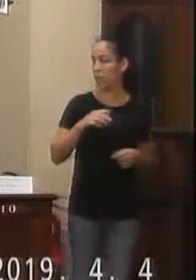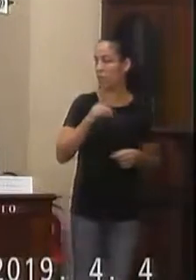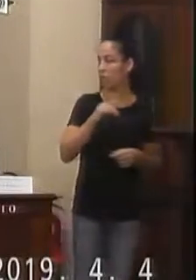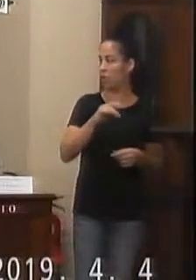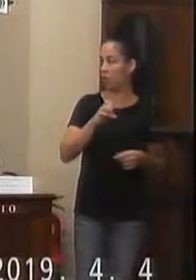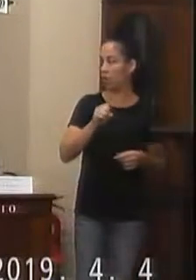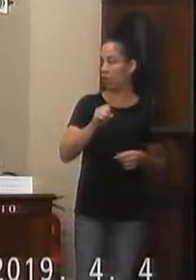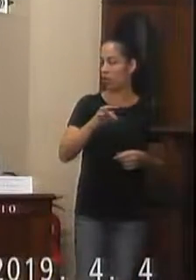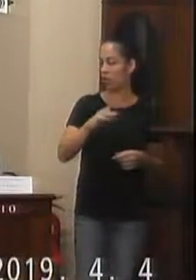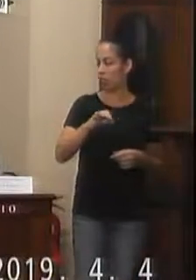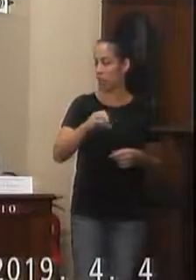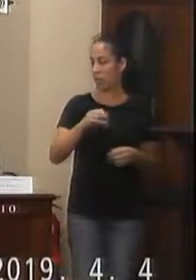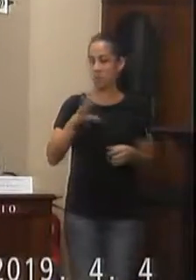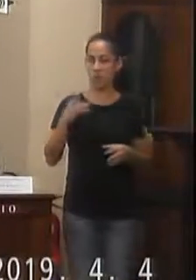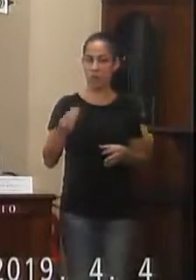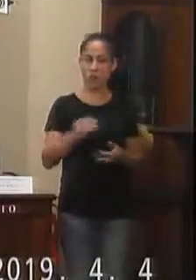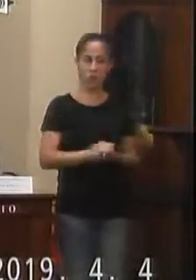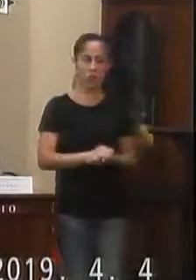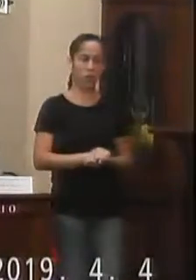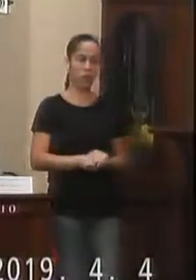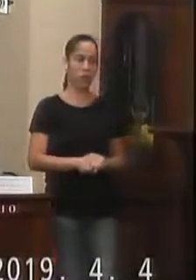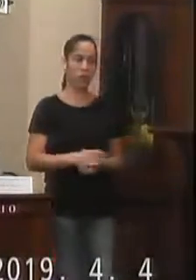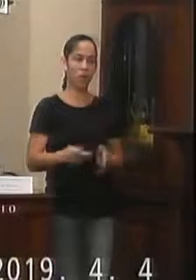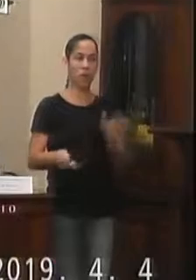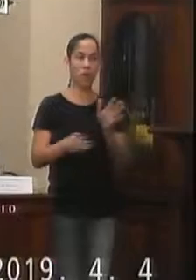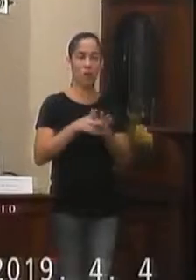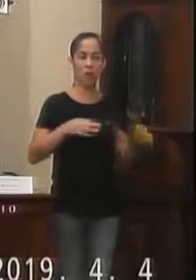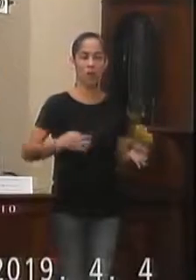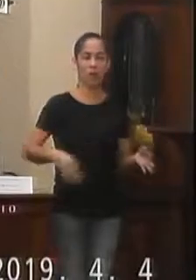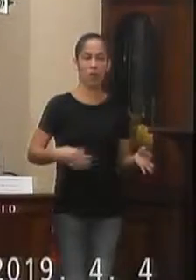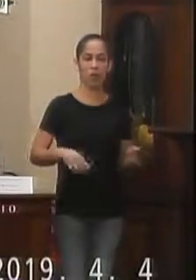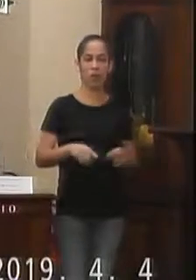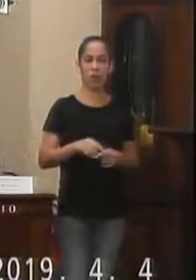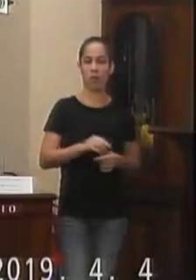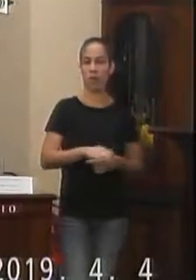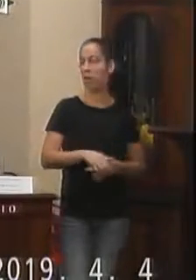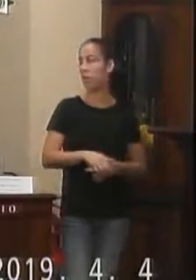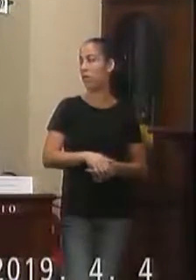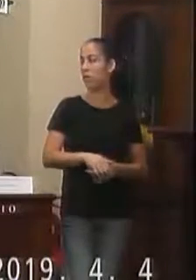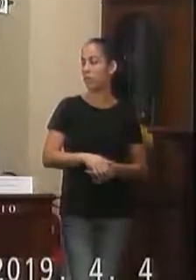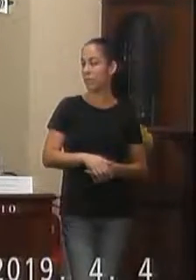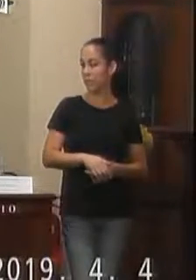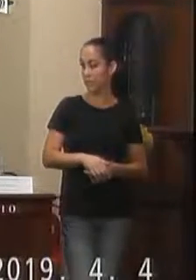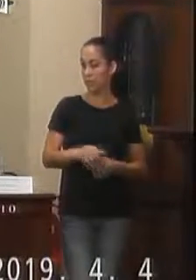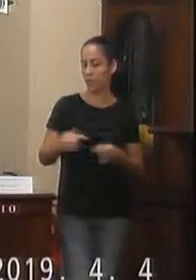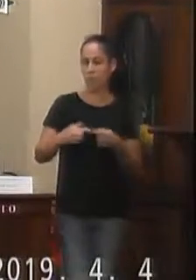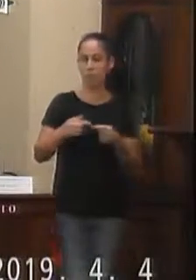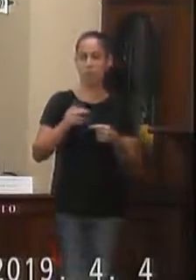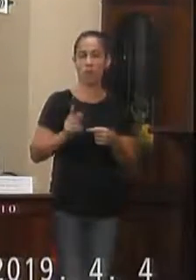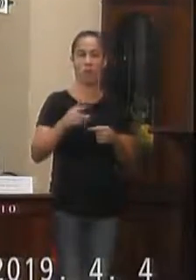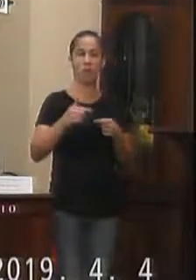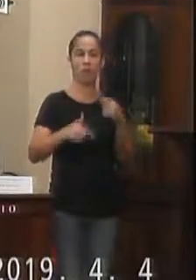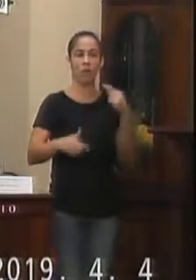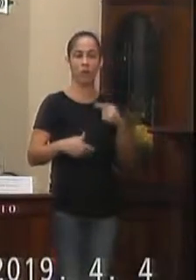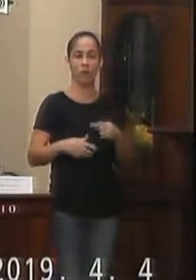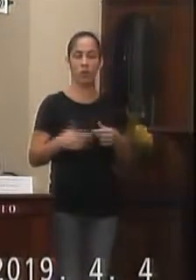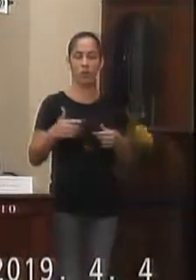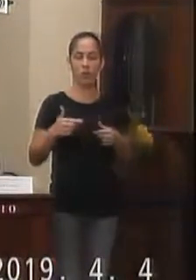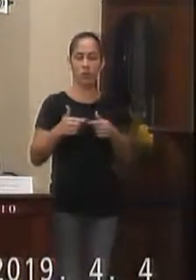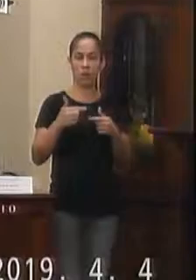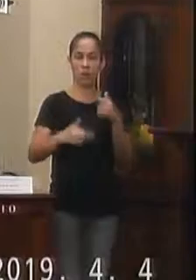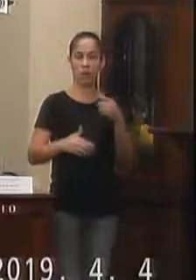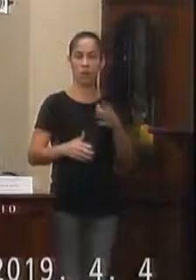não especificamente no distrito de Conservatória. Continua em discussão, não tendo